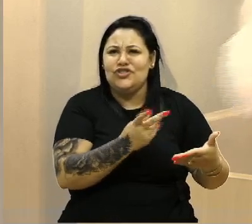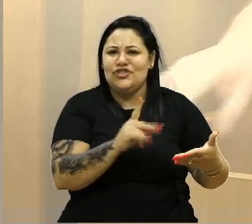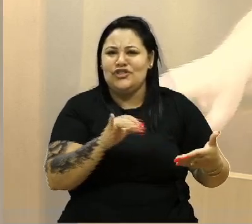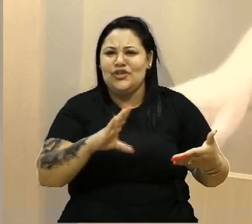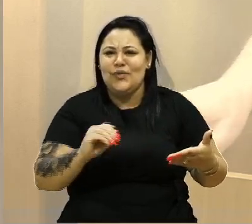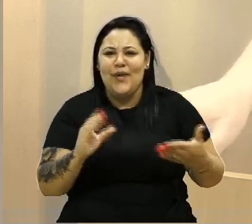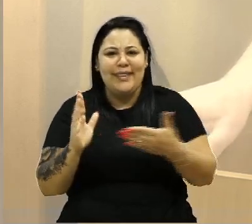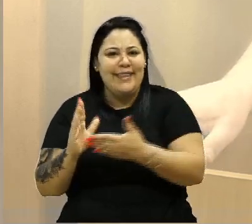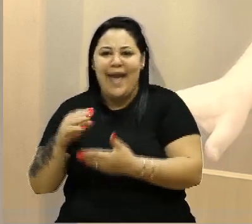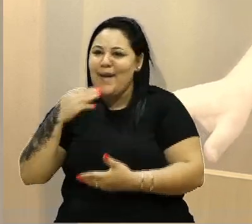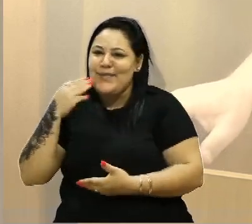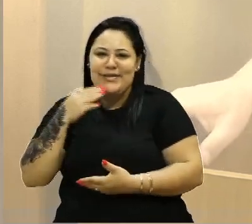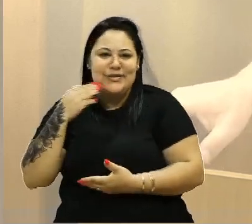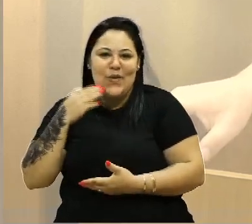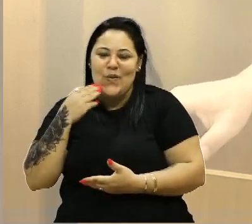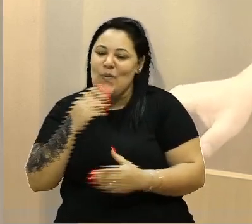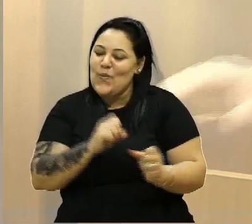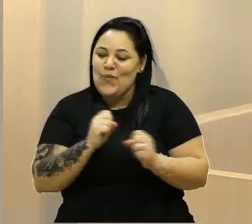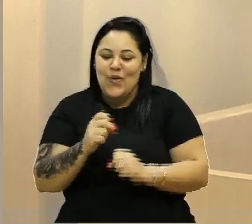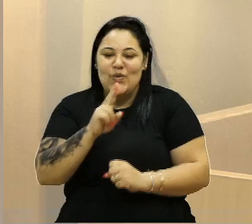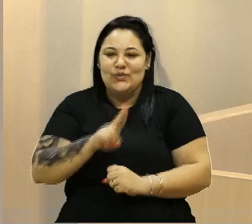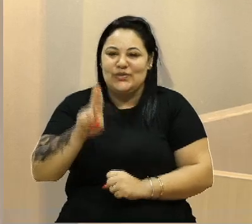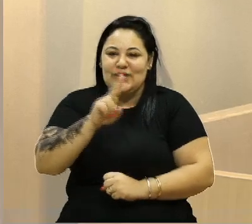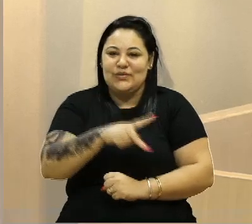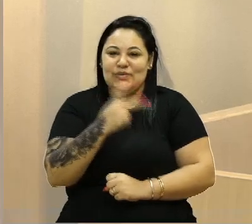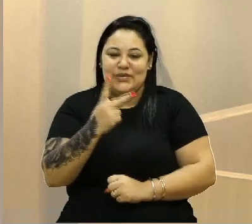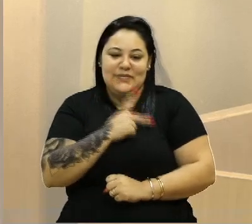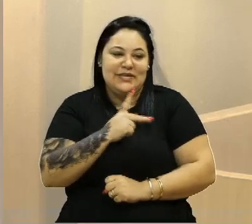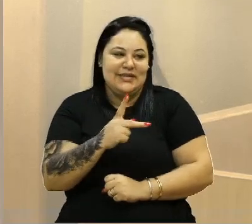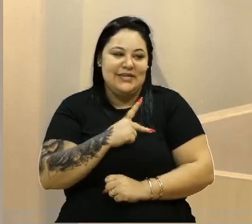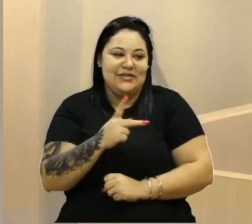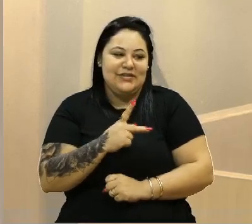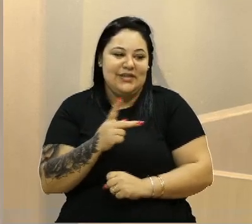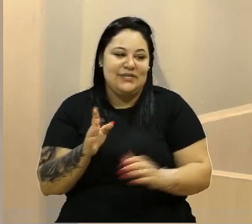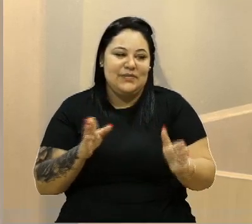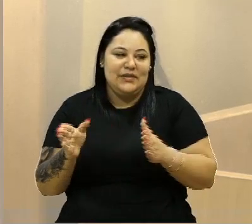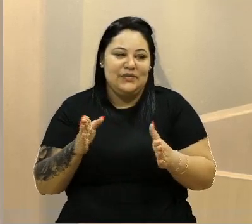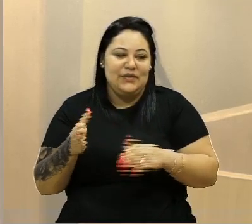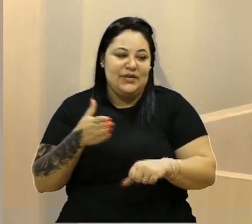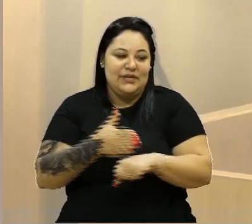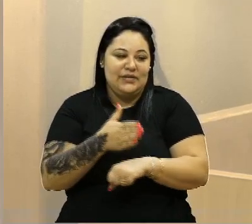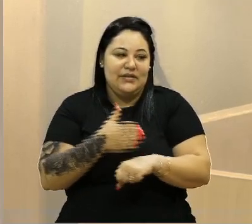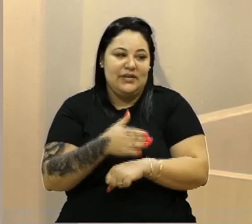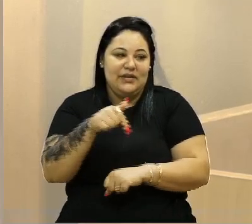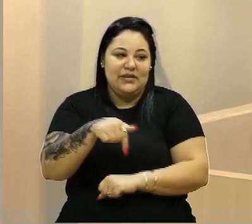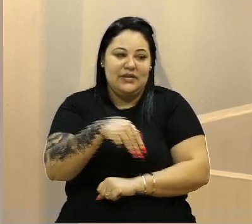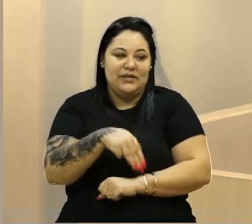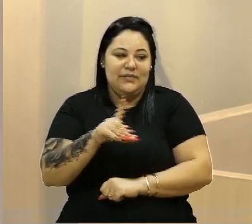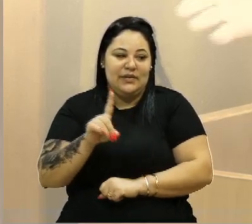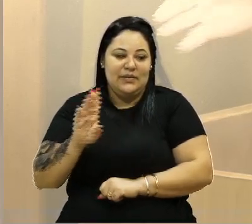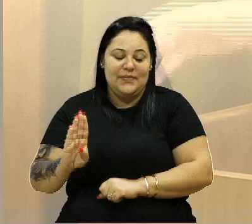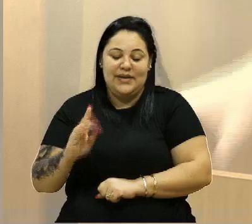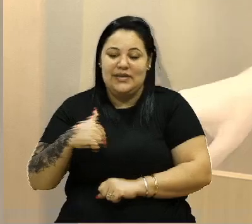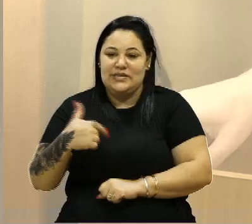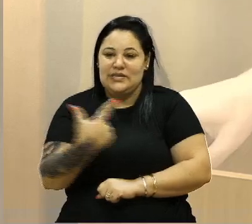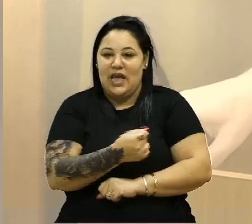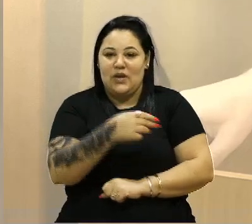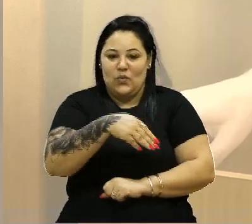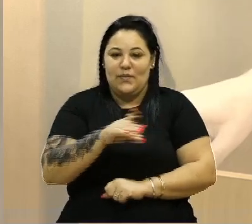2 presidentes como esses 2 pontos. Entrei aqui pelo MDB e saio pelo